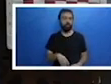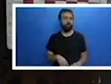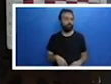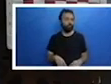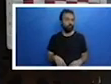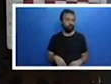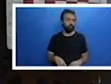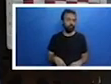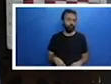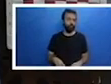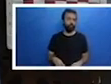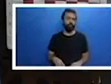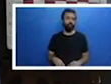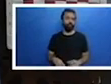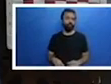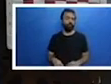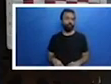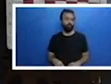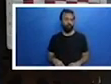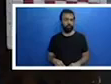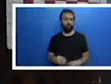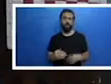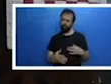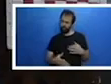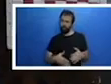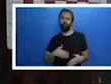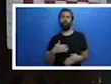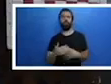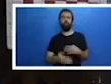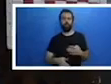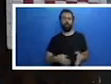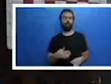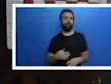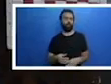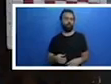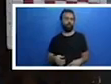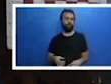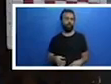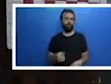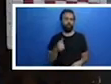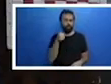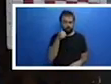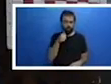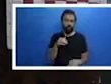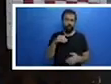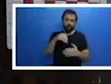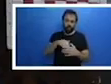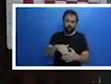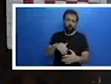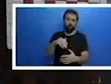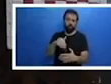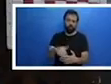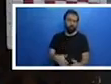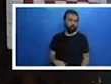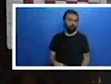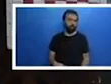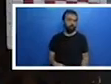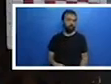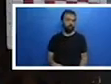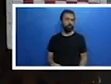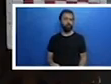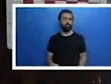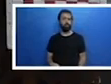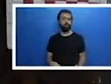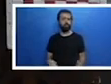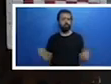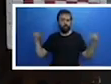nas competições eram apenas praticados por homens, que depois, com o passar do tempo, com o decorrer do tempo, as mulheres foram entrando. A ginástica, então, ela